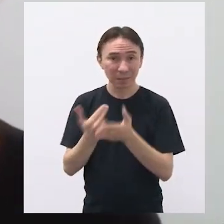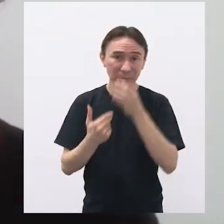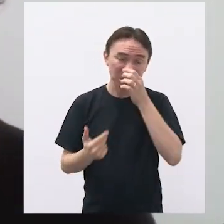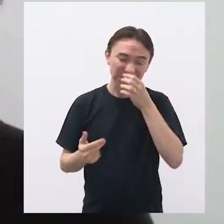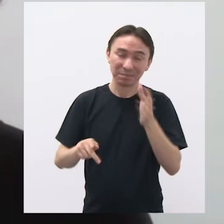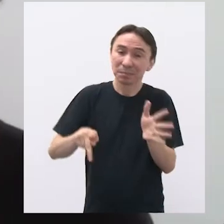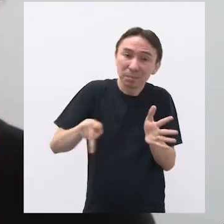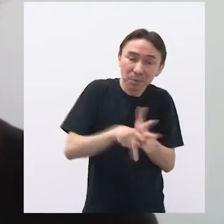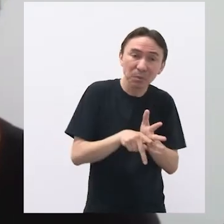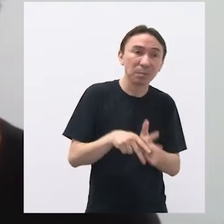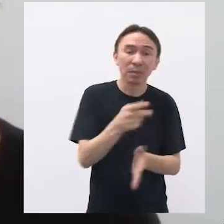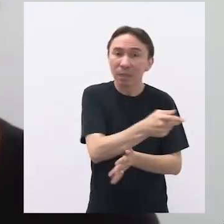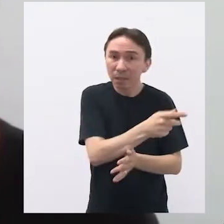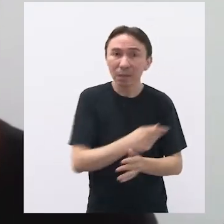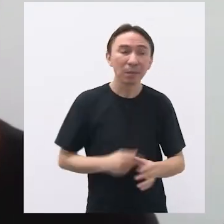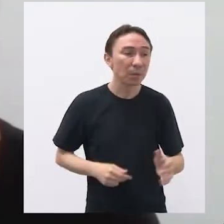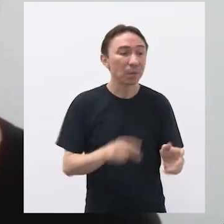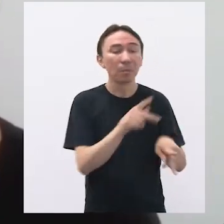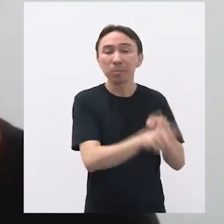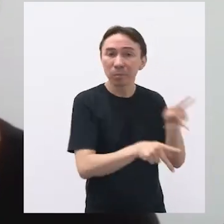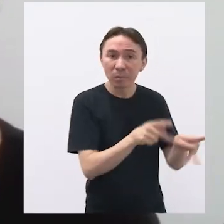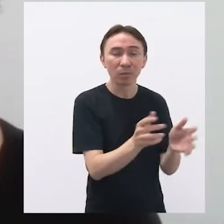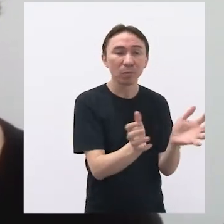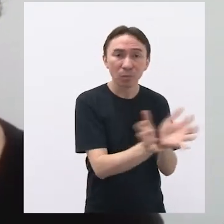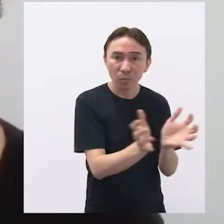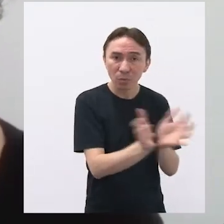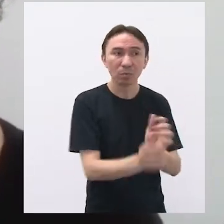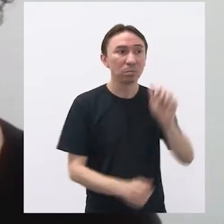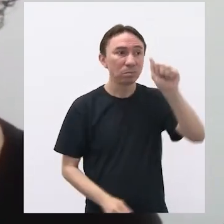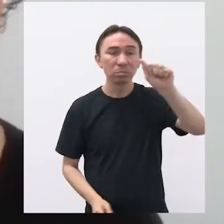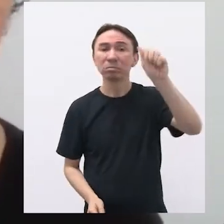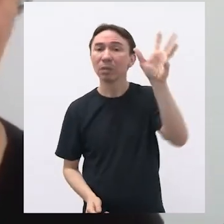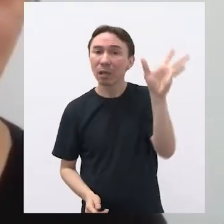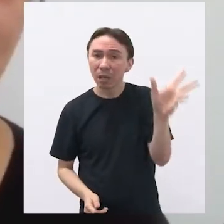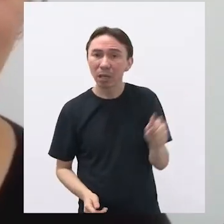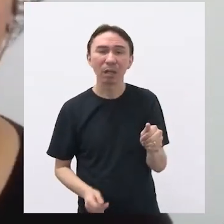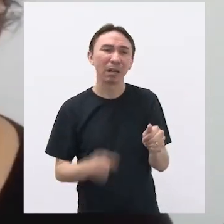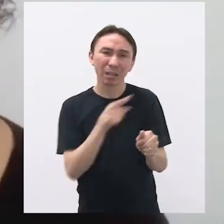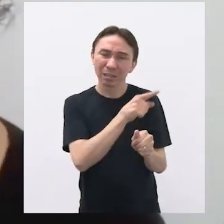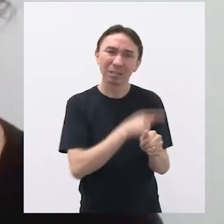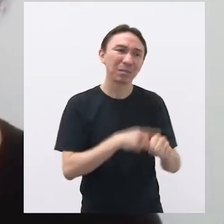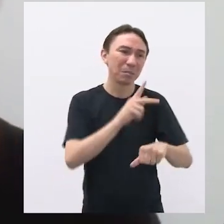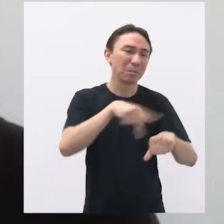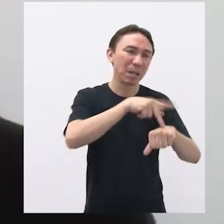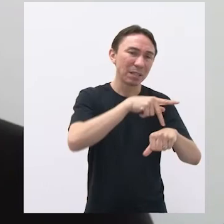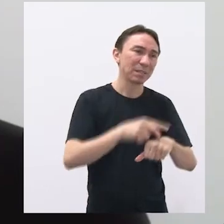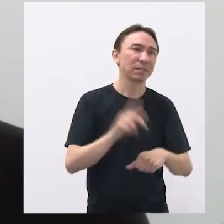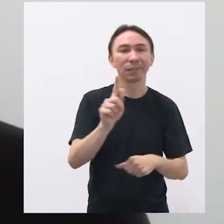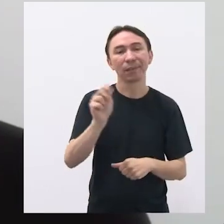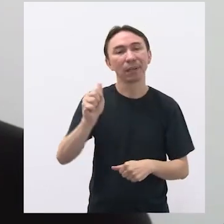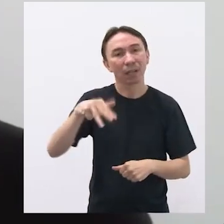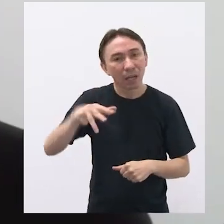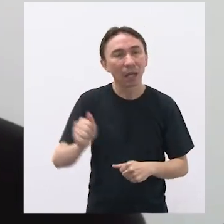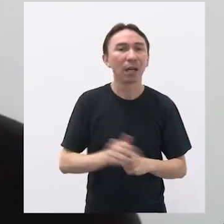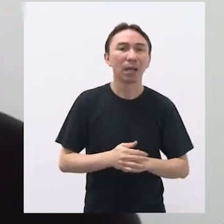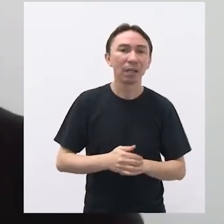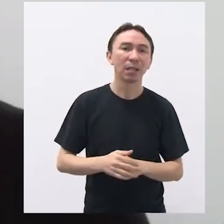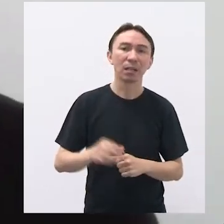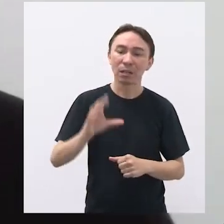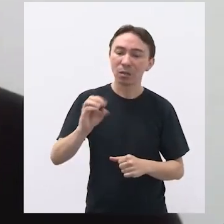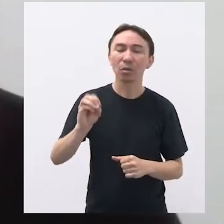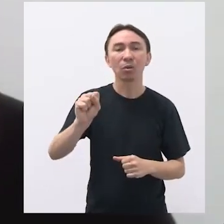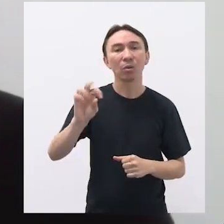Akan, que é ali da África Ocidental, né, Costa do Marfim, Gana, E ele